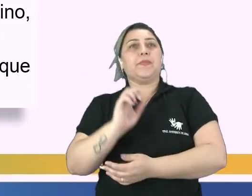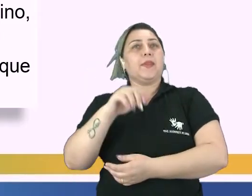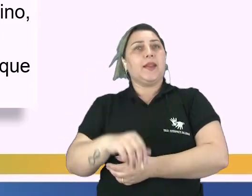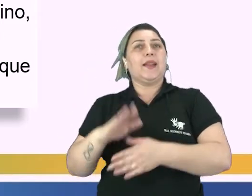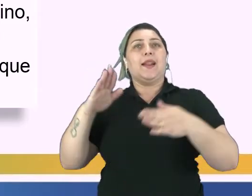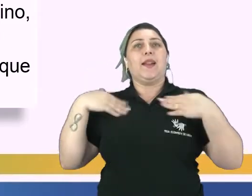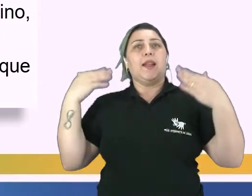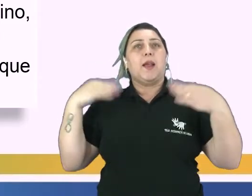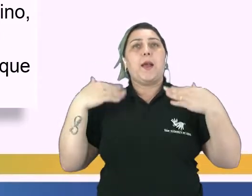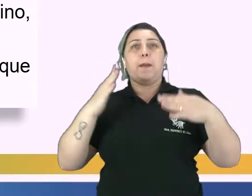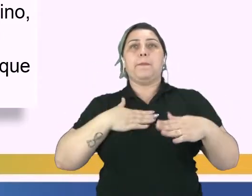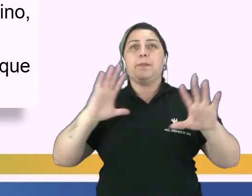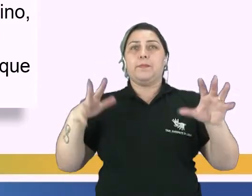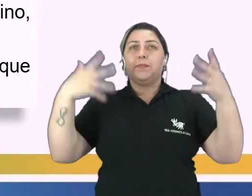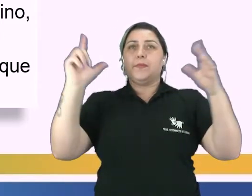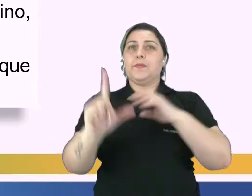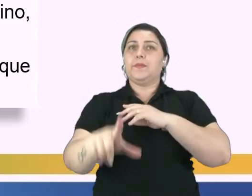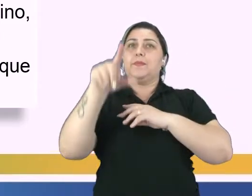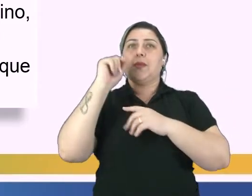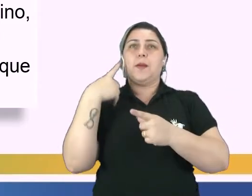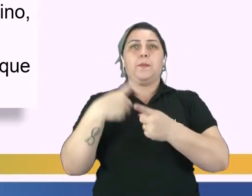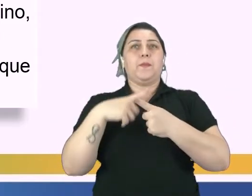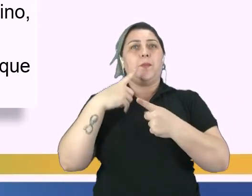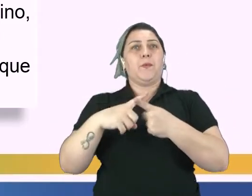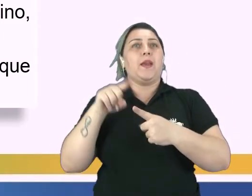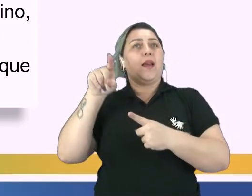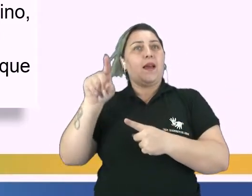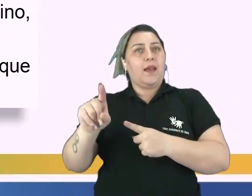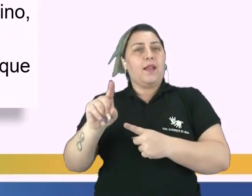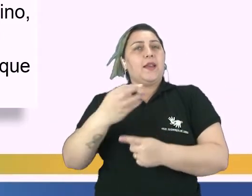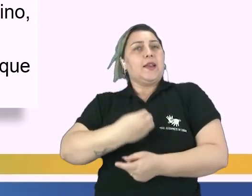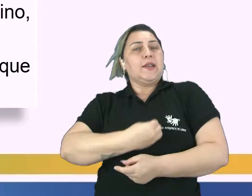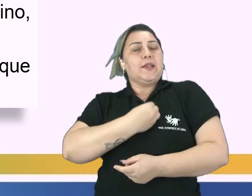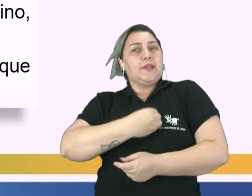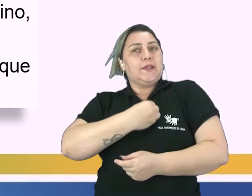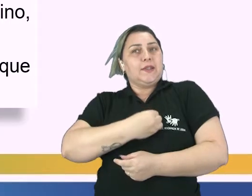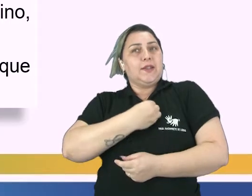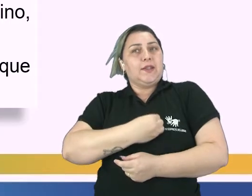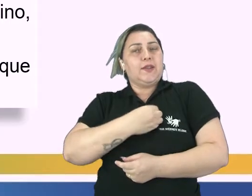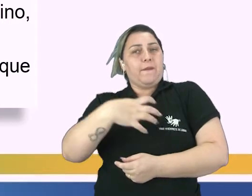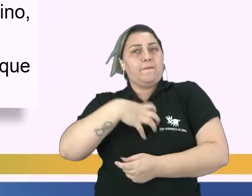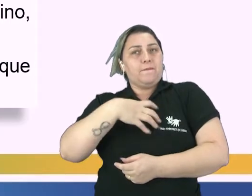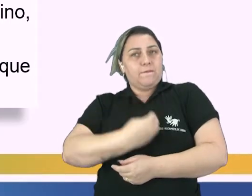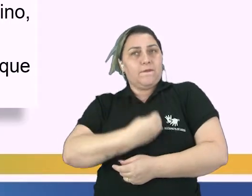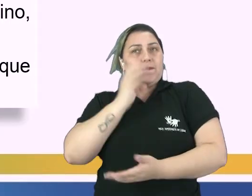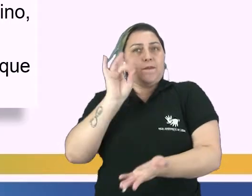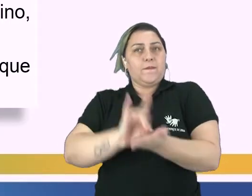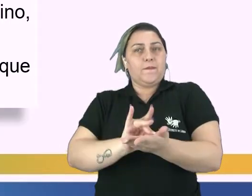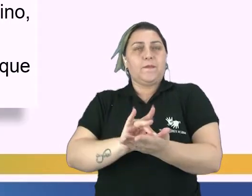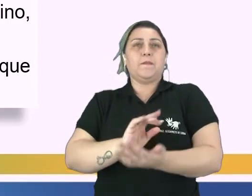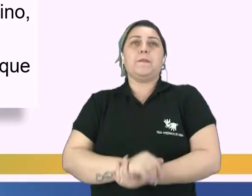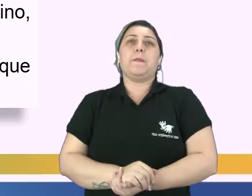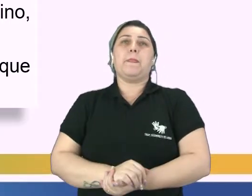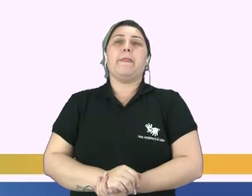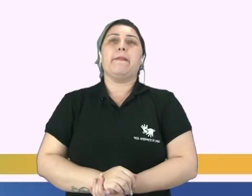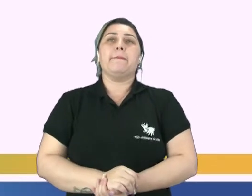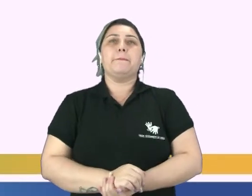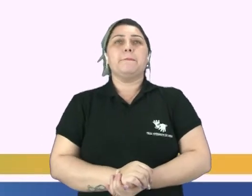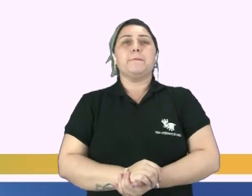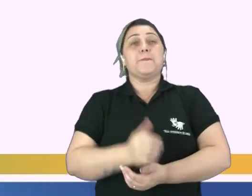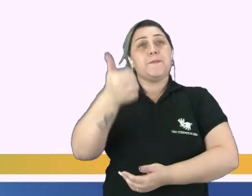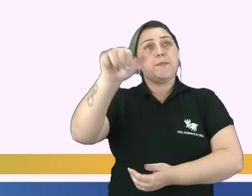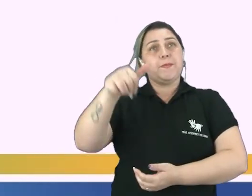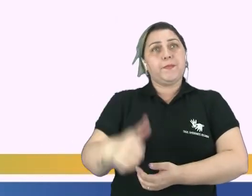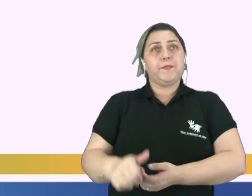era alegria, a minha festa preferida, porque era ali que me sentia vivo. Vamos lá, gente, vamos analisar